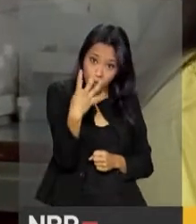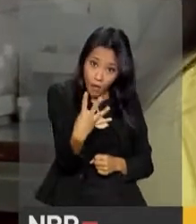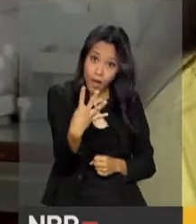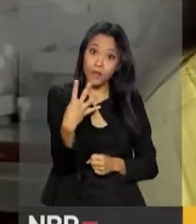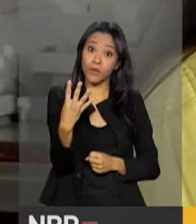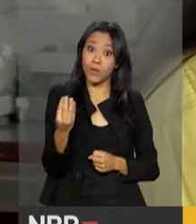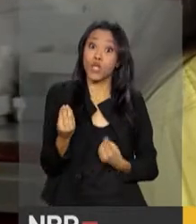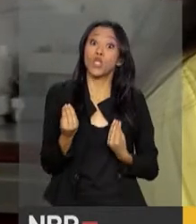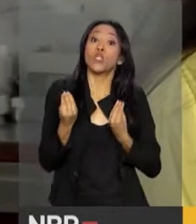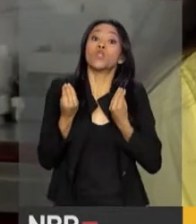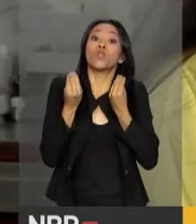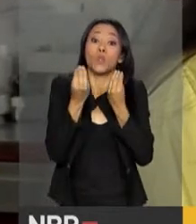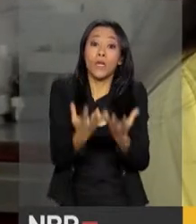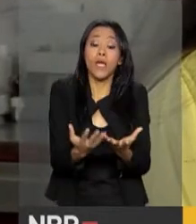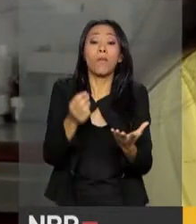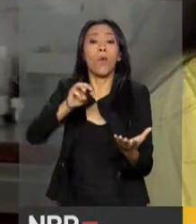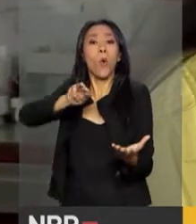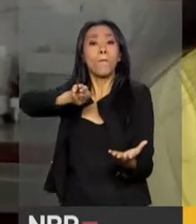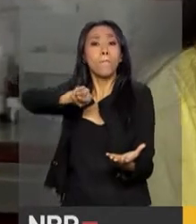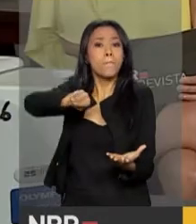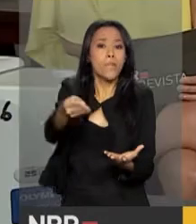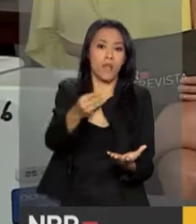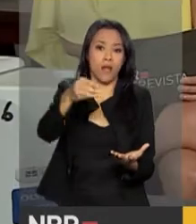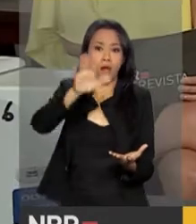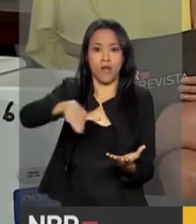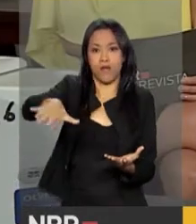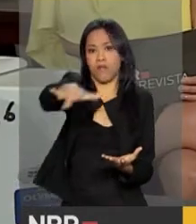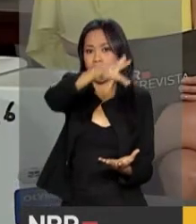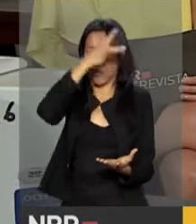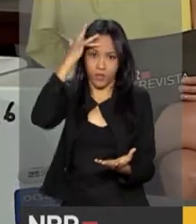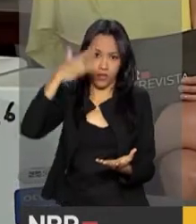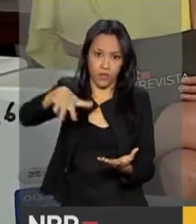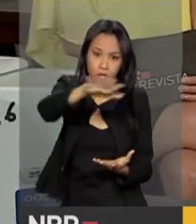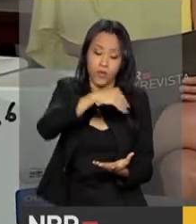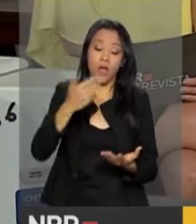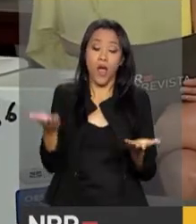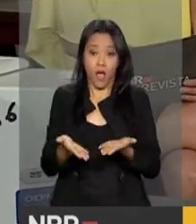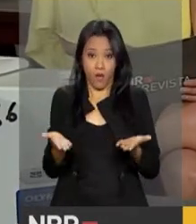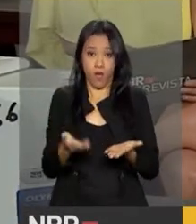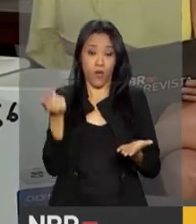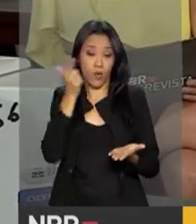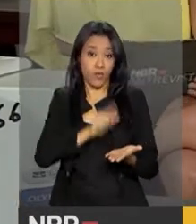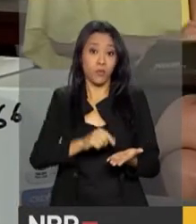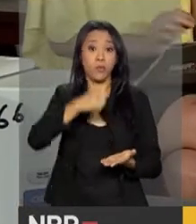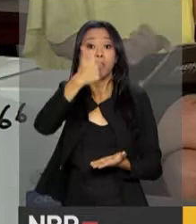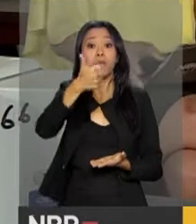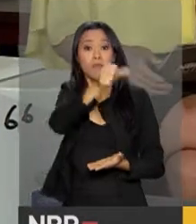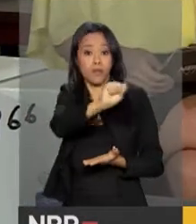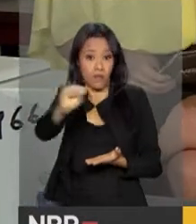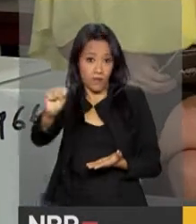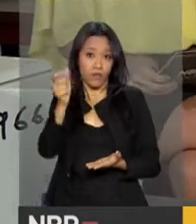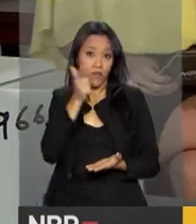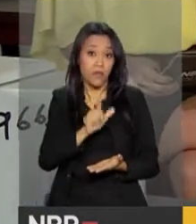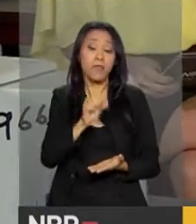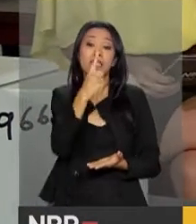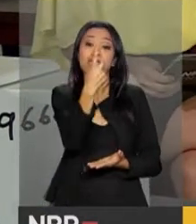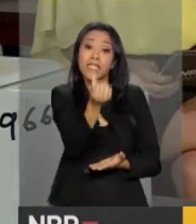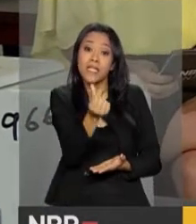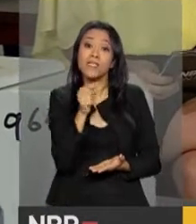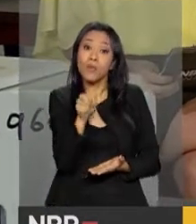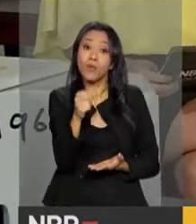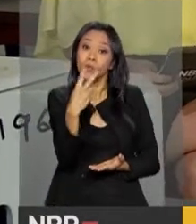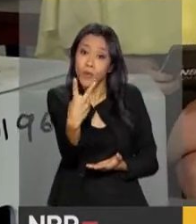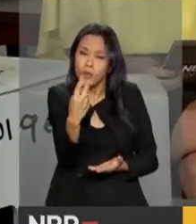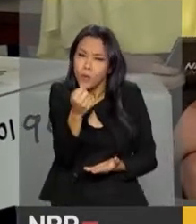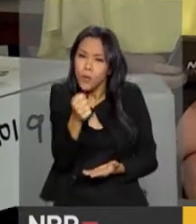doadores por milhão de habitantes nós conseguimos atingir agora no primeiro semestre 16.2 que